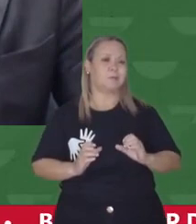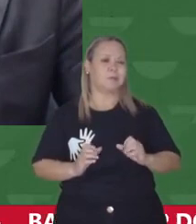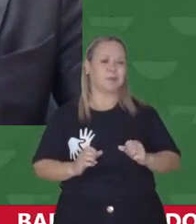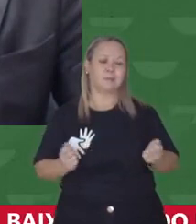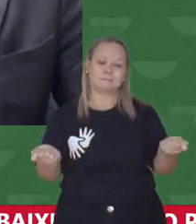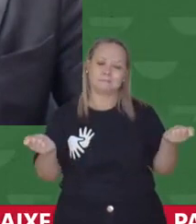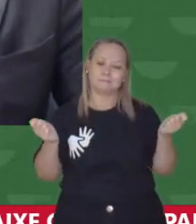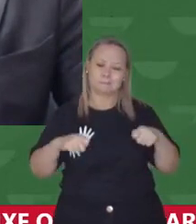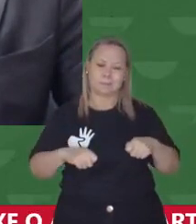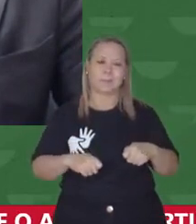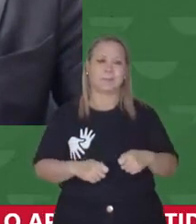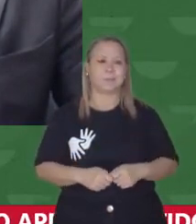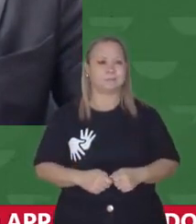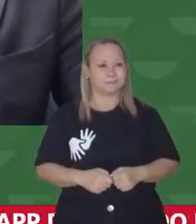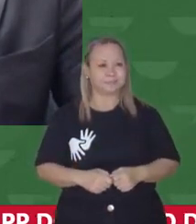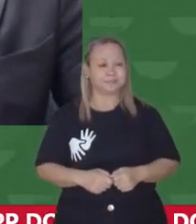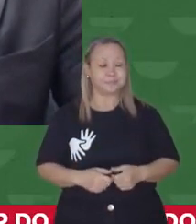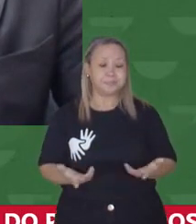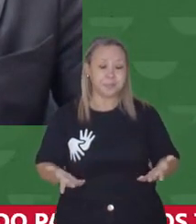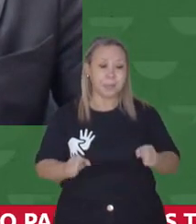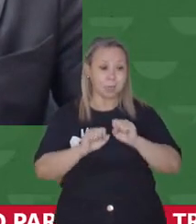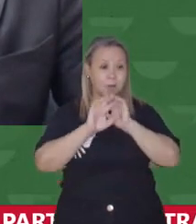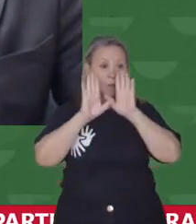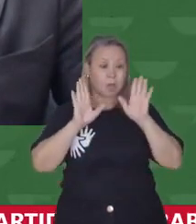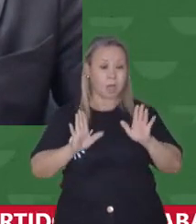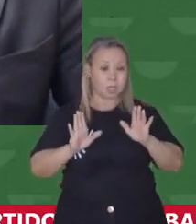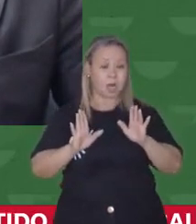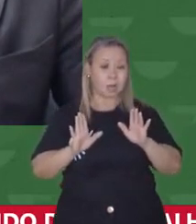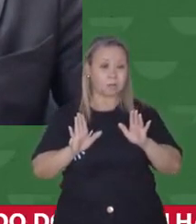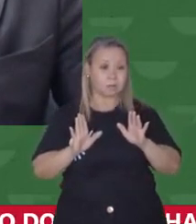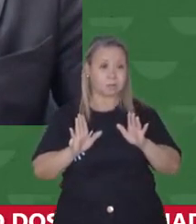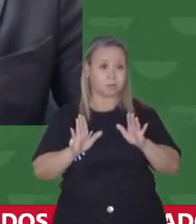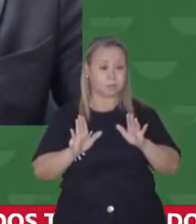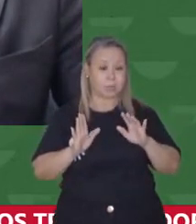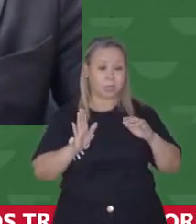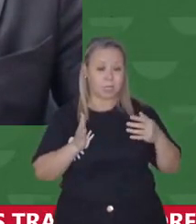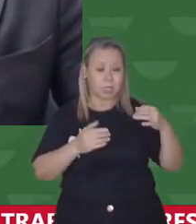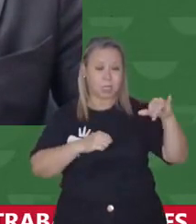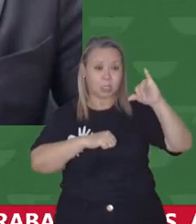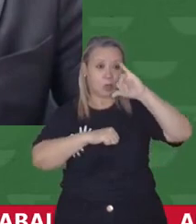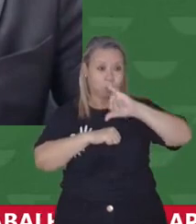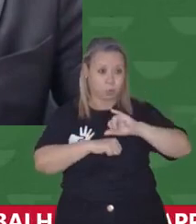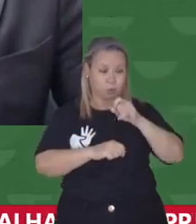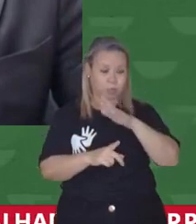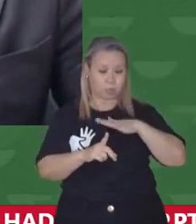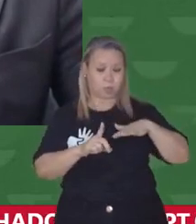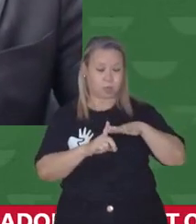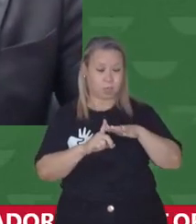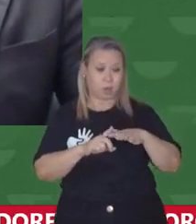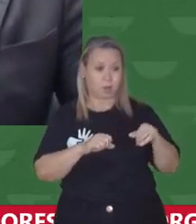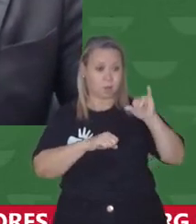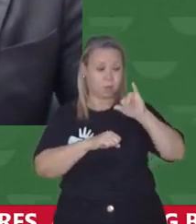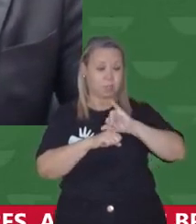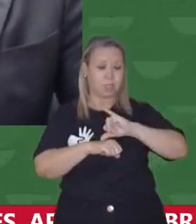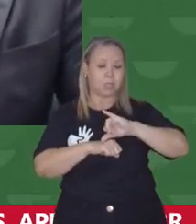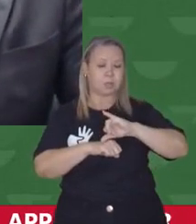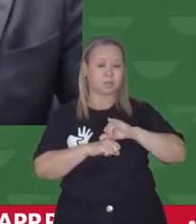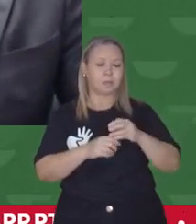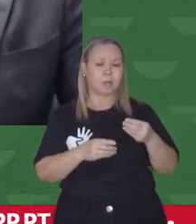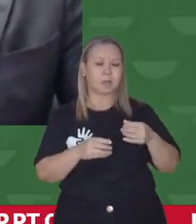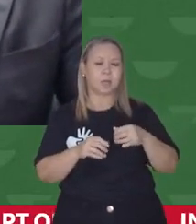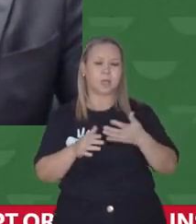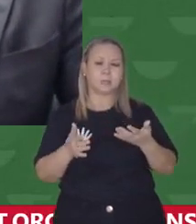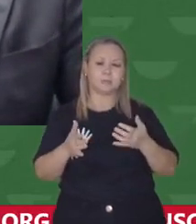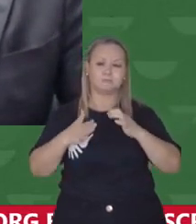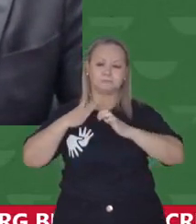tornar. Então, obviamente que o eixo social, né, e o eixo do que nós chamamos de mercado interno, o